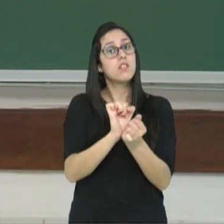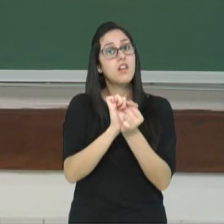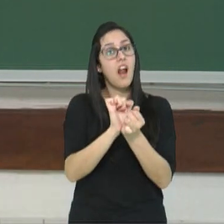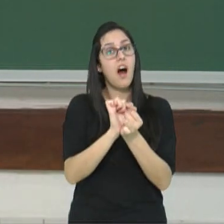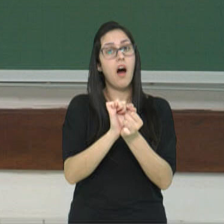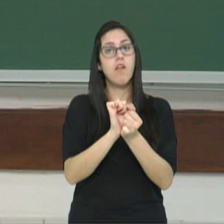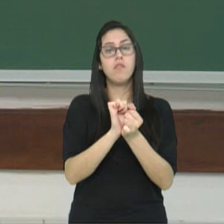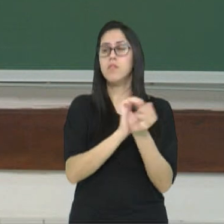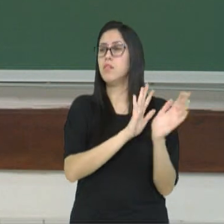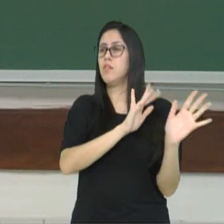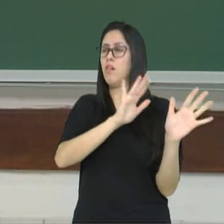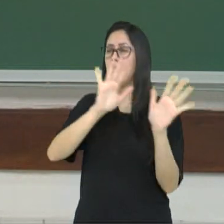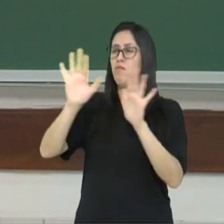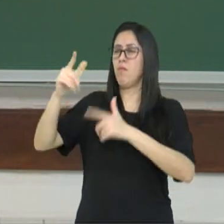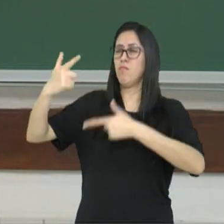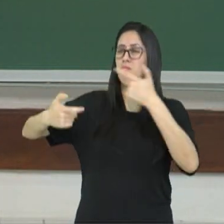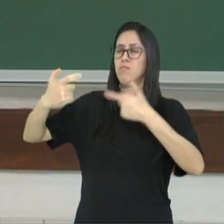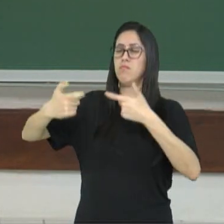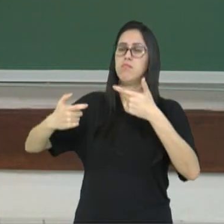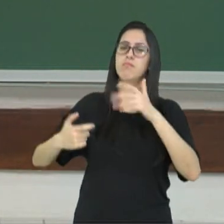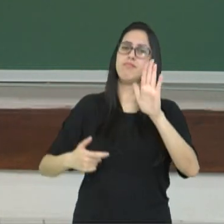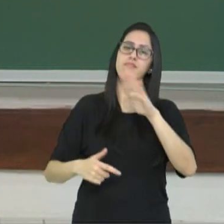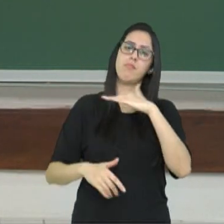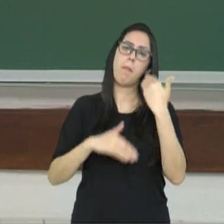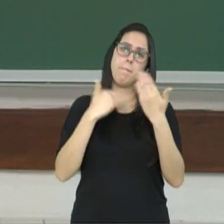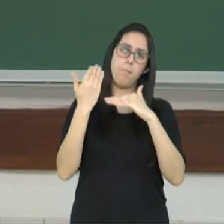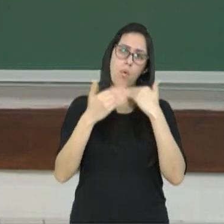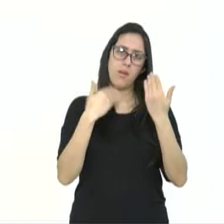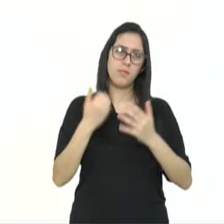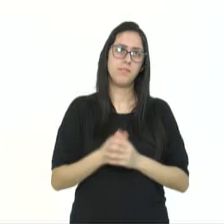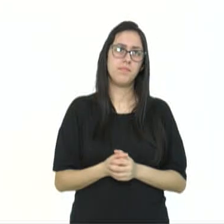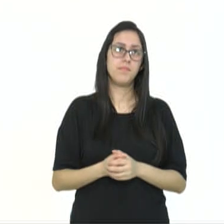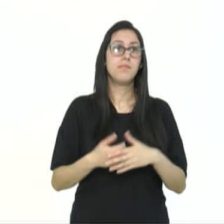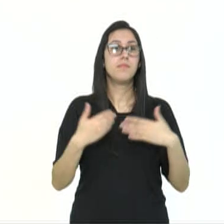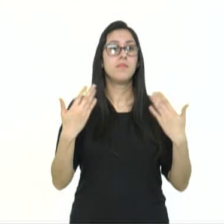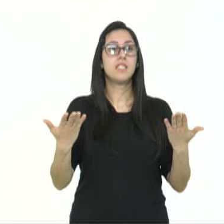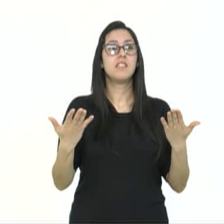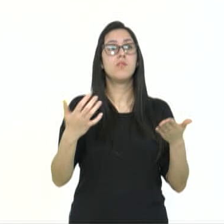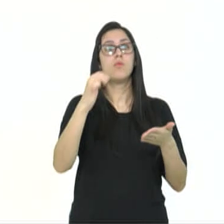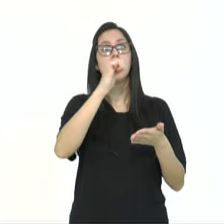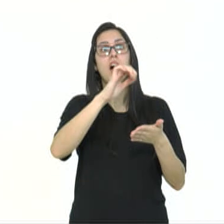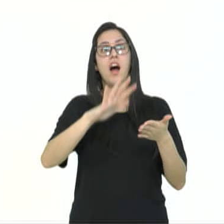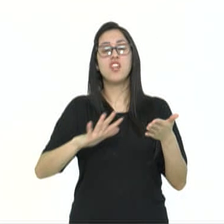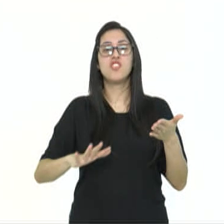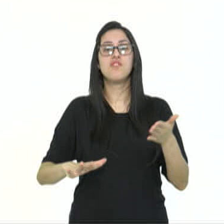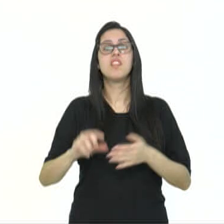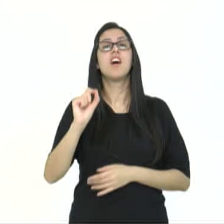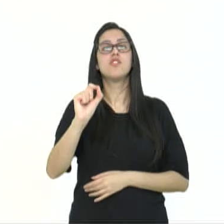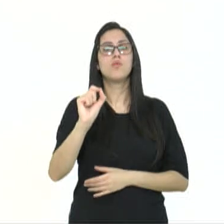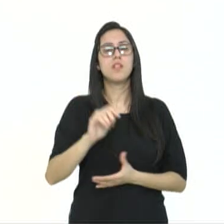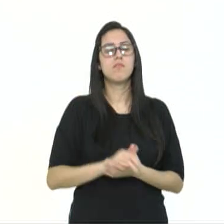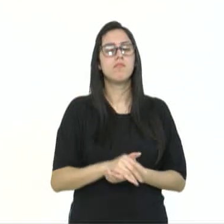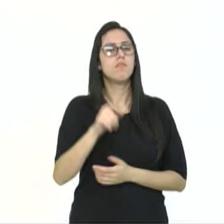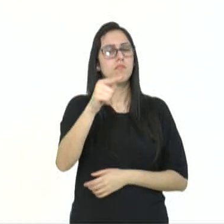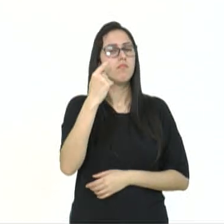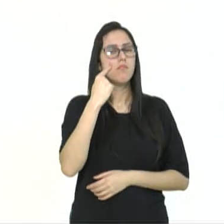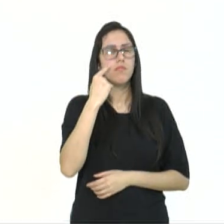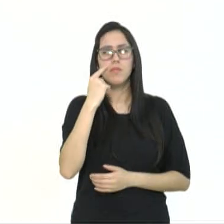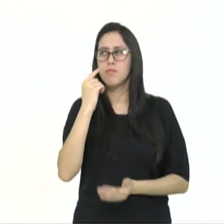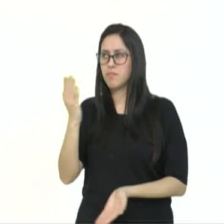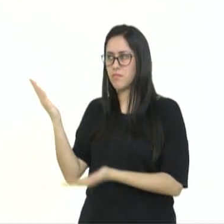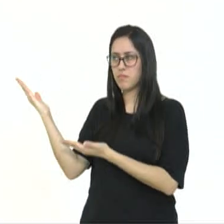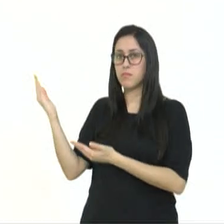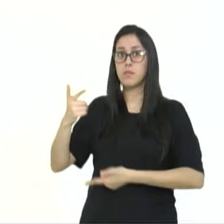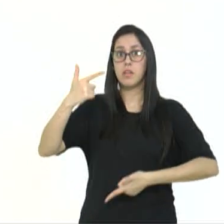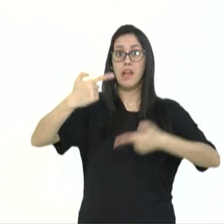vai começar a ver eles com melhores olhos. Então vamos para a nossa atividade. Leia o texto, leia o seguinte trecho. A guerra exterminou